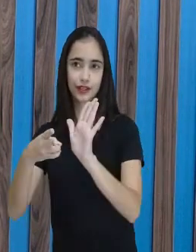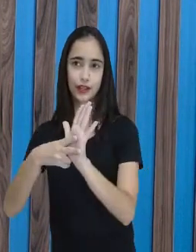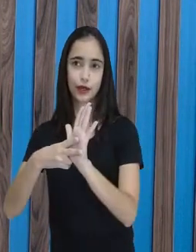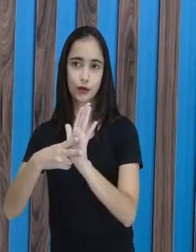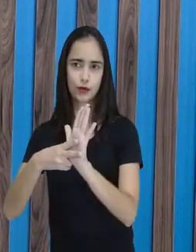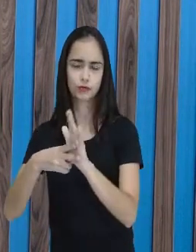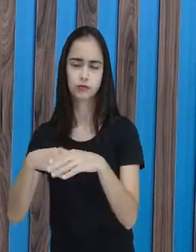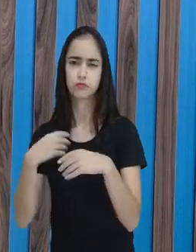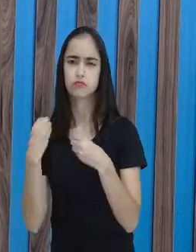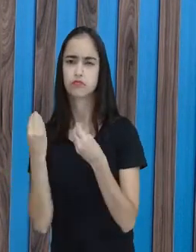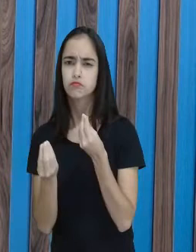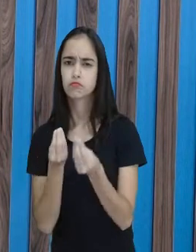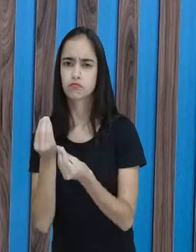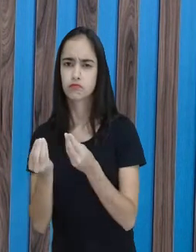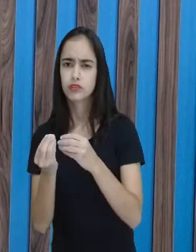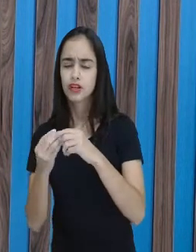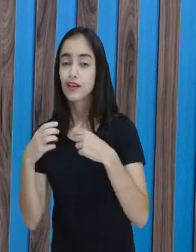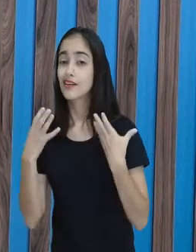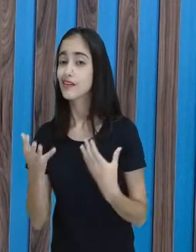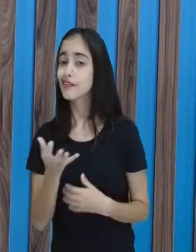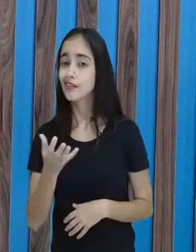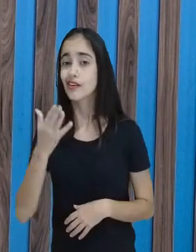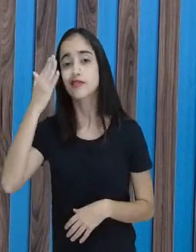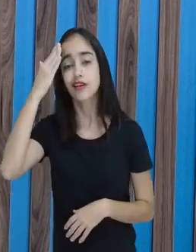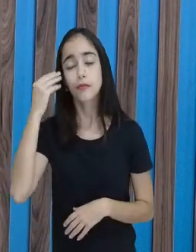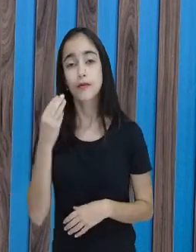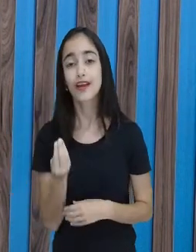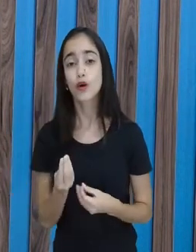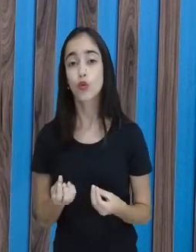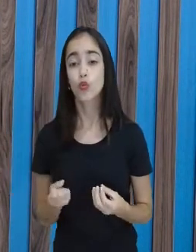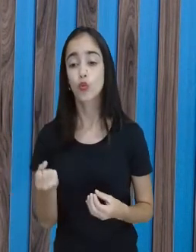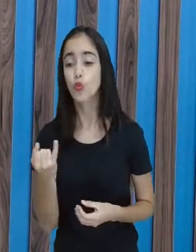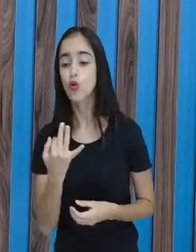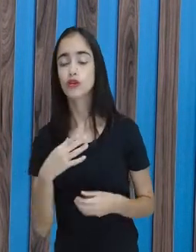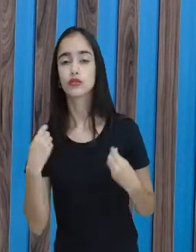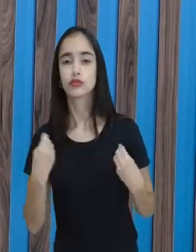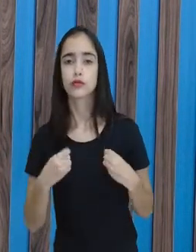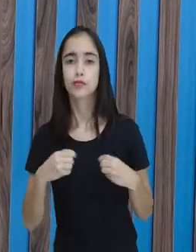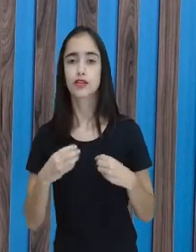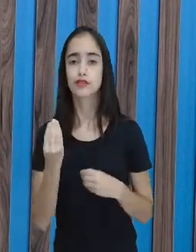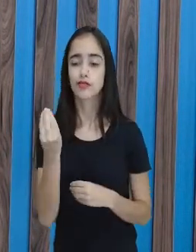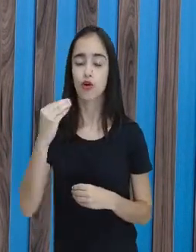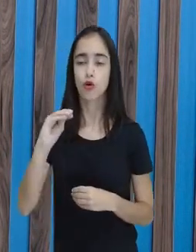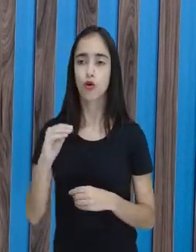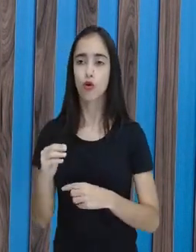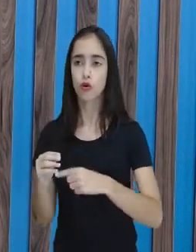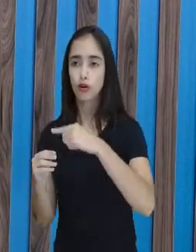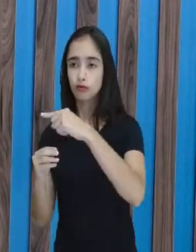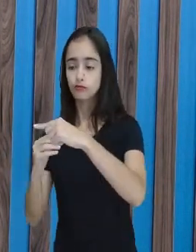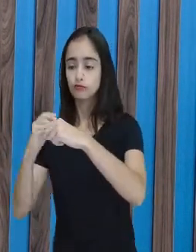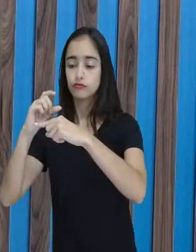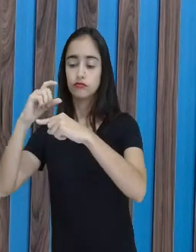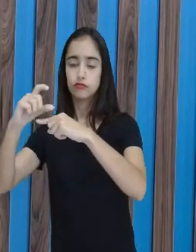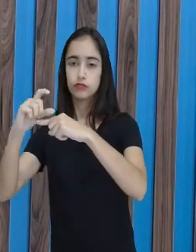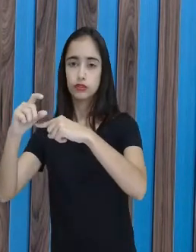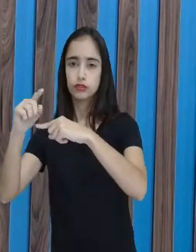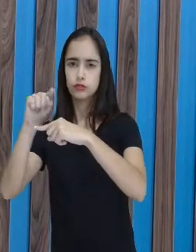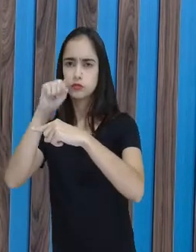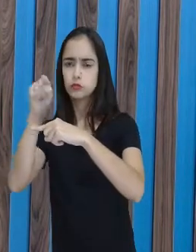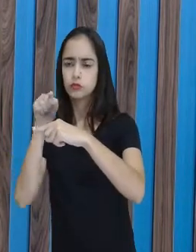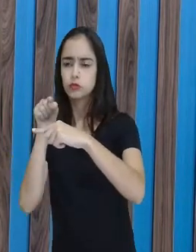saber quanto eu vou precisar adicionar de etanol em 50 litros de